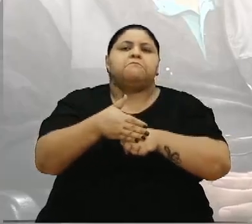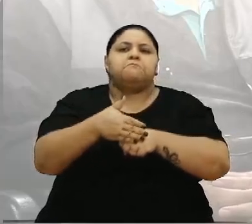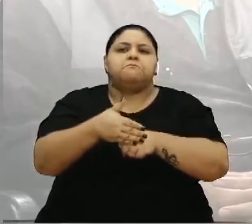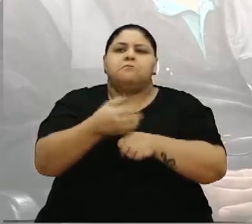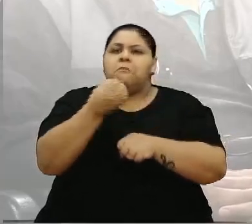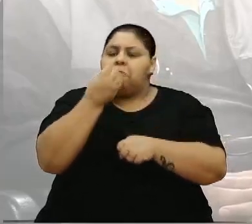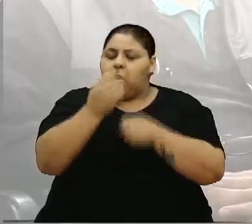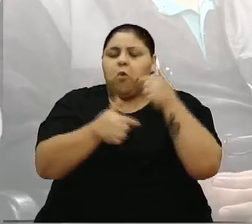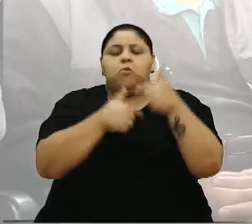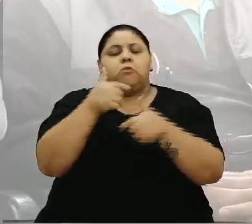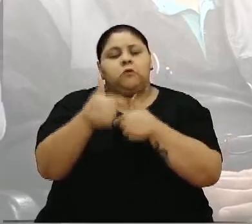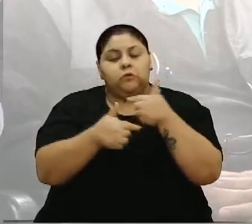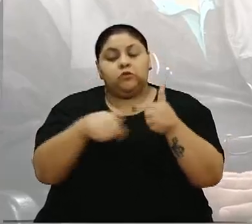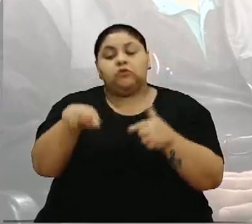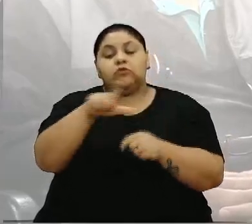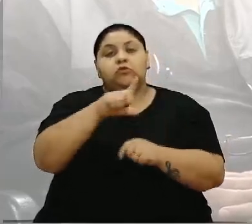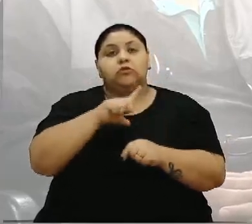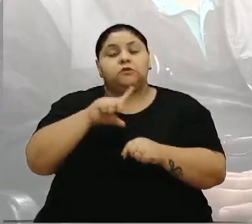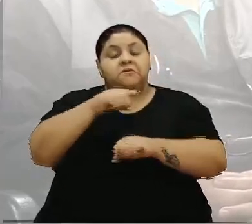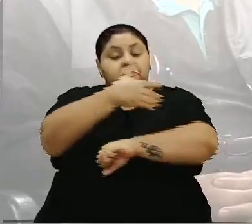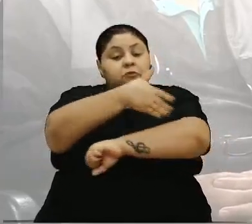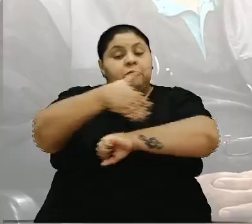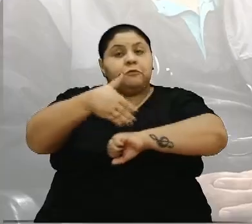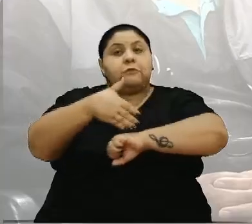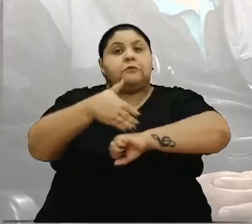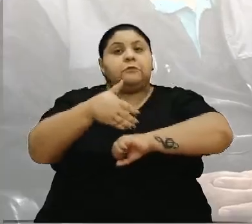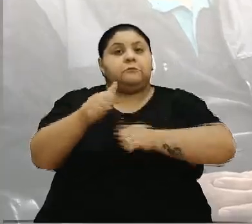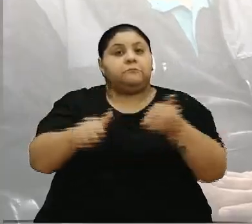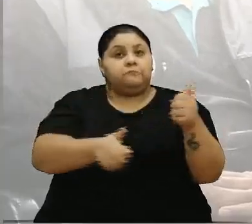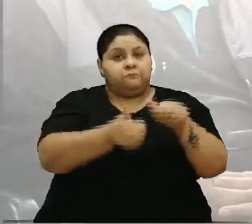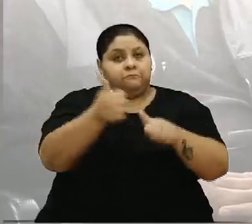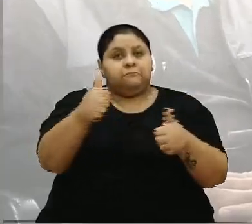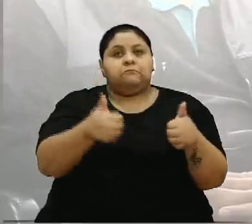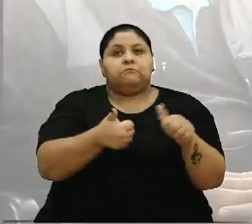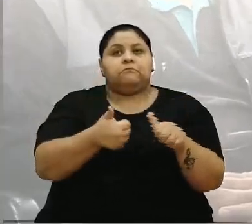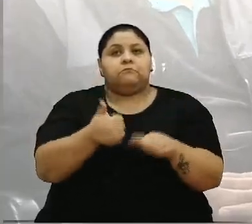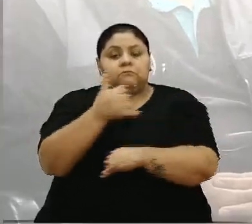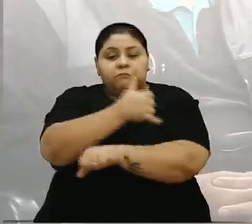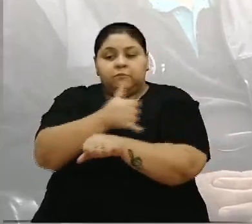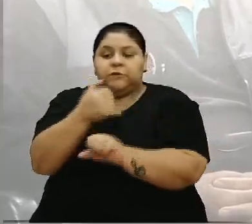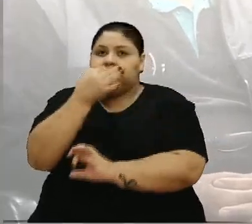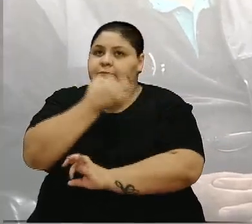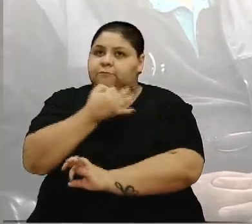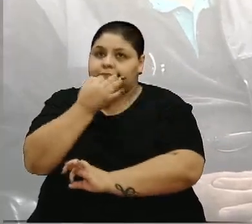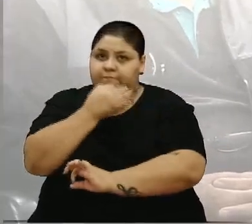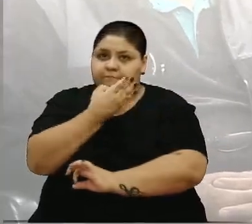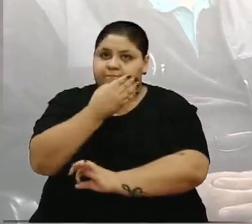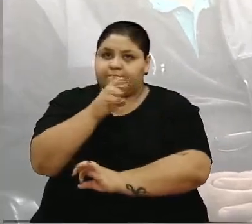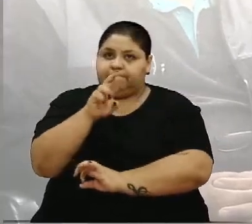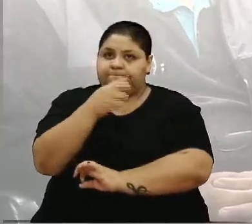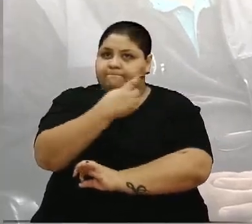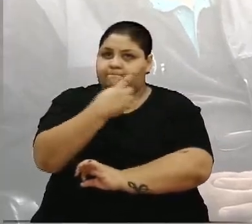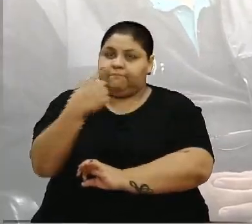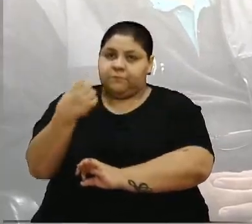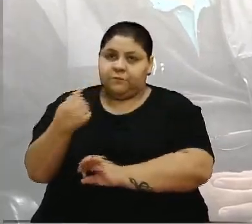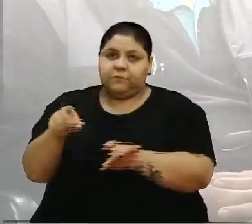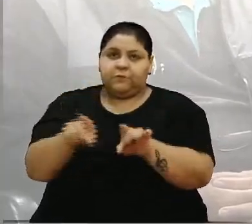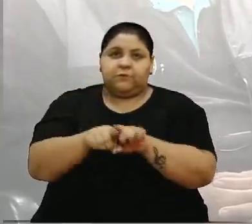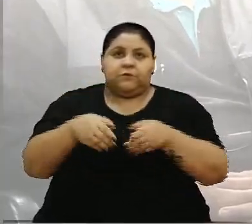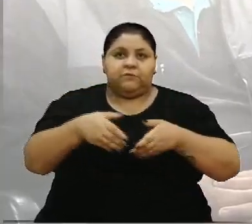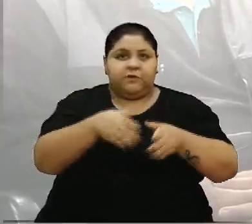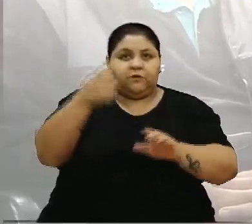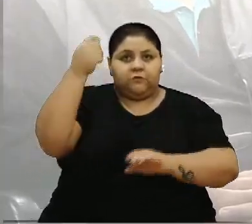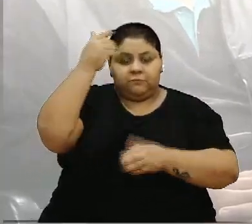um bom trabalho, e nós temos uma via agora de qualidade que passa por Caxias do Sul, a BR-116 e Rota do Sol.